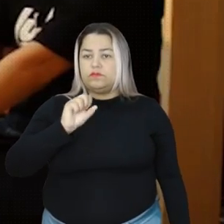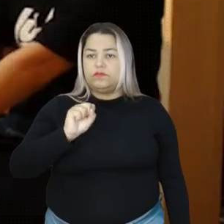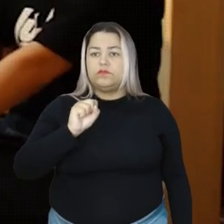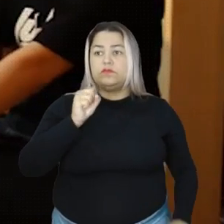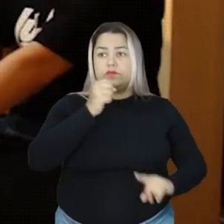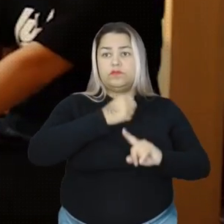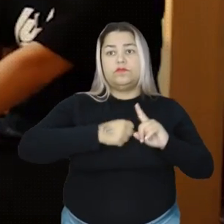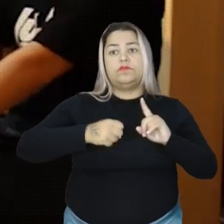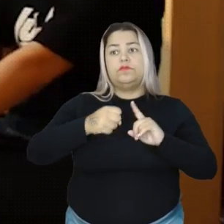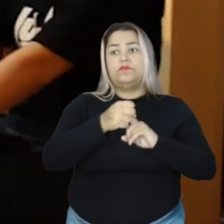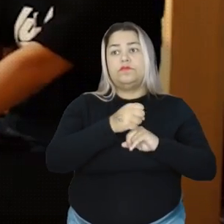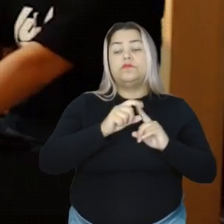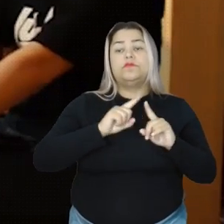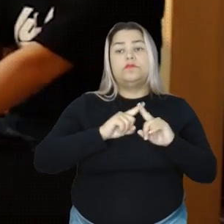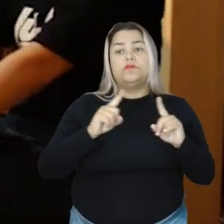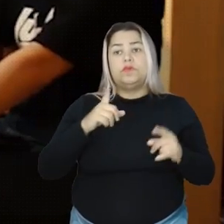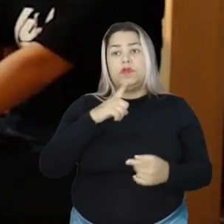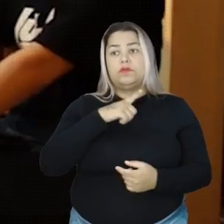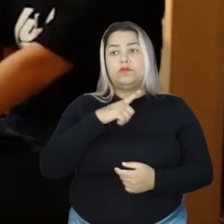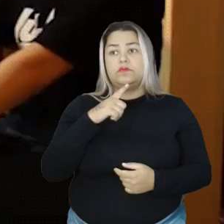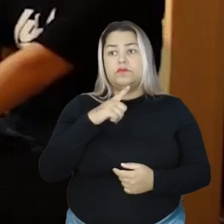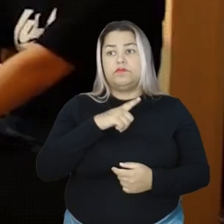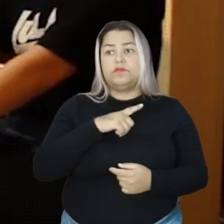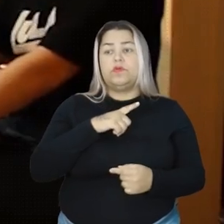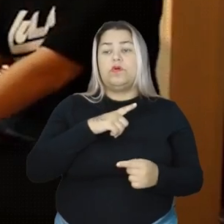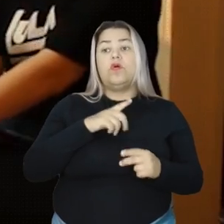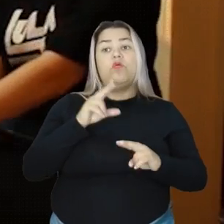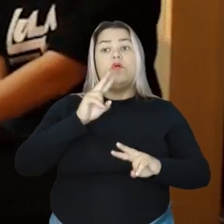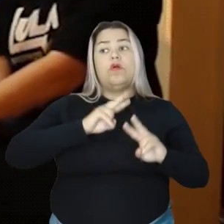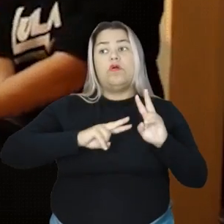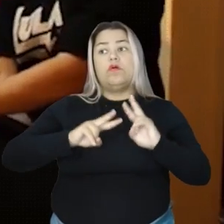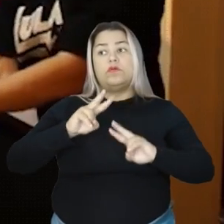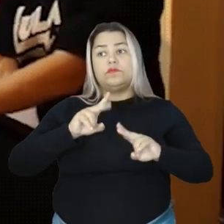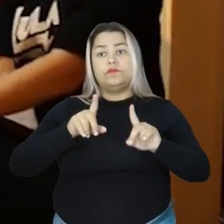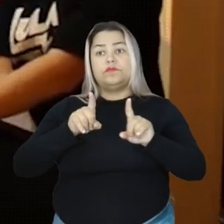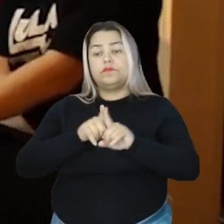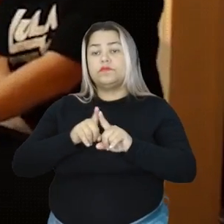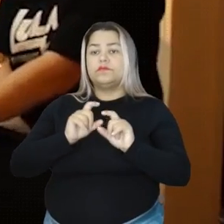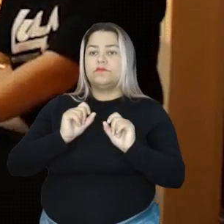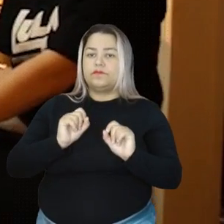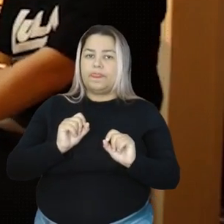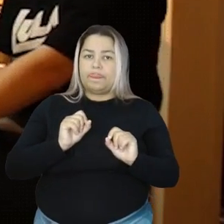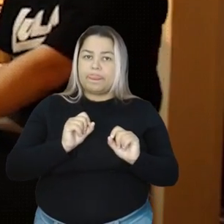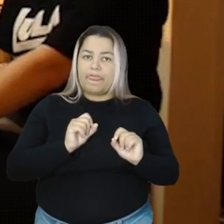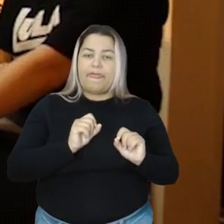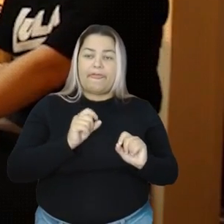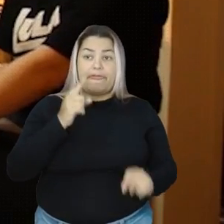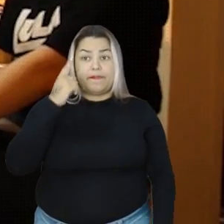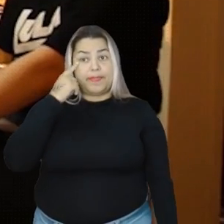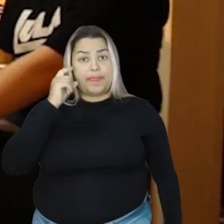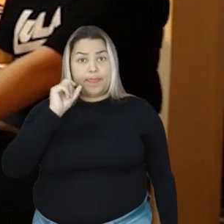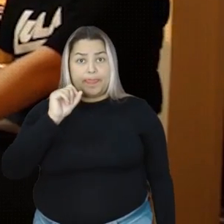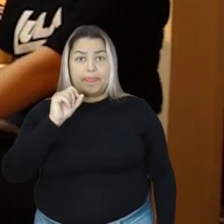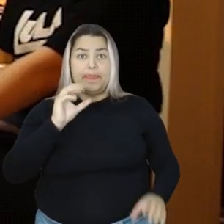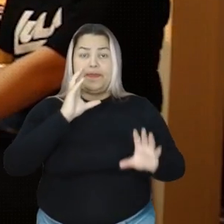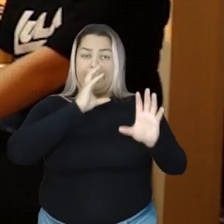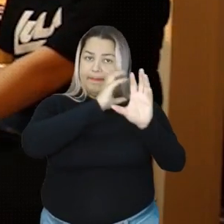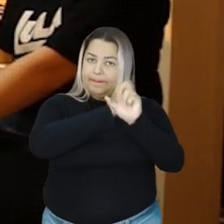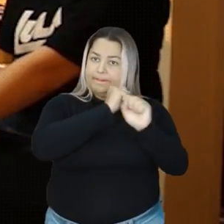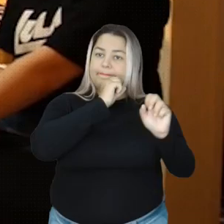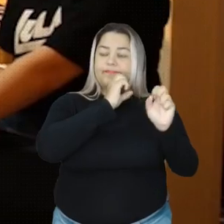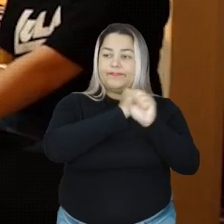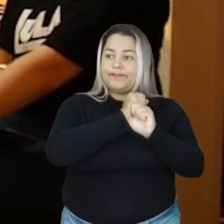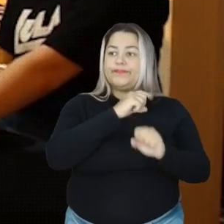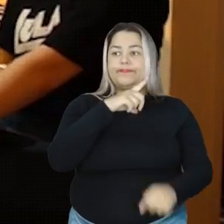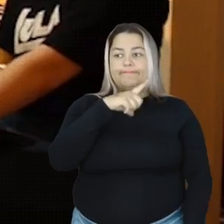Bom, então, nós temos que, né, ter a capacidade de debulhar uma ideia, um orçamento, que tem que